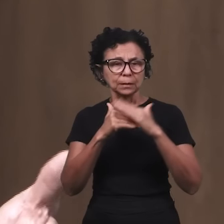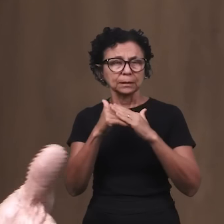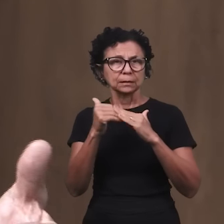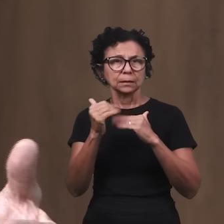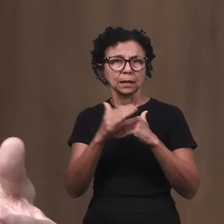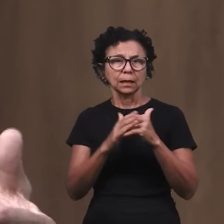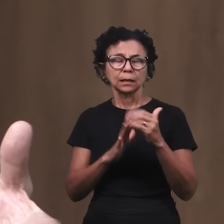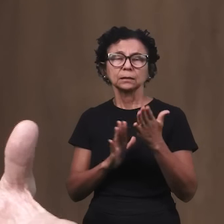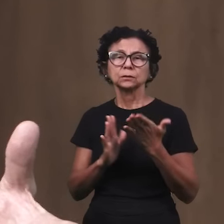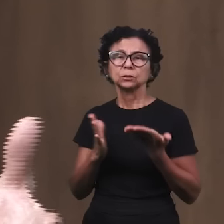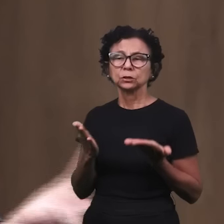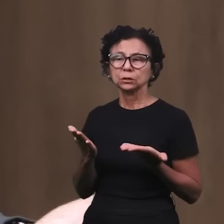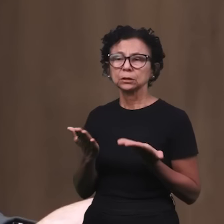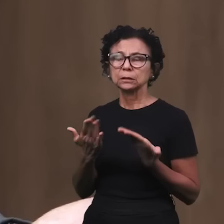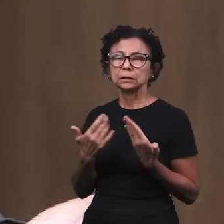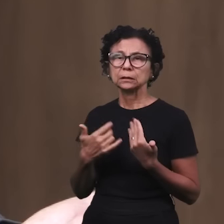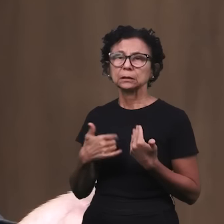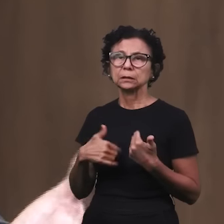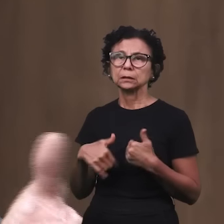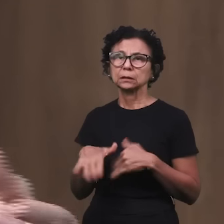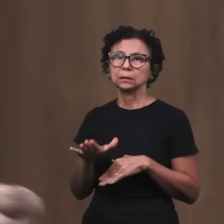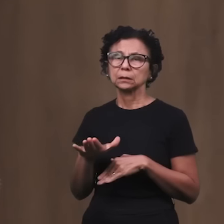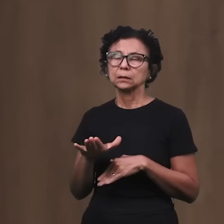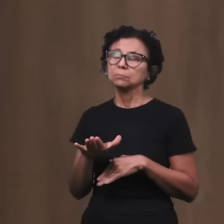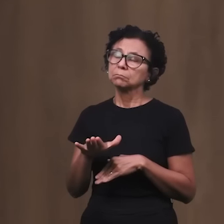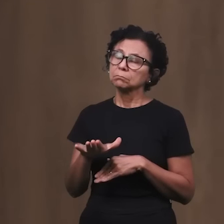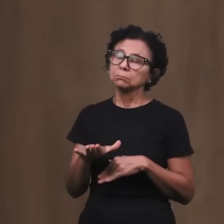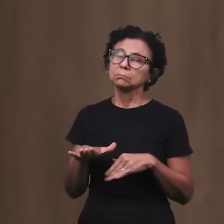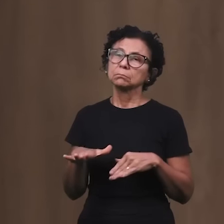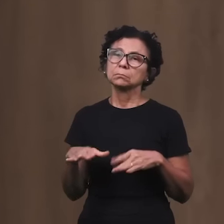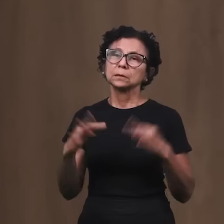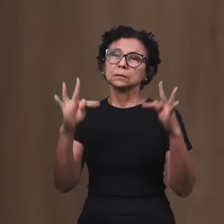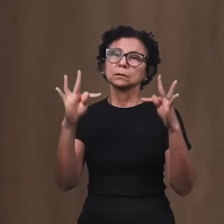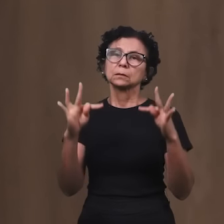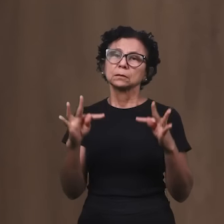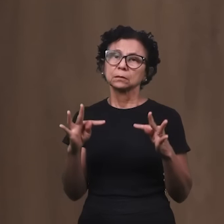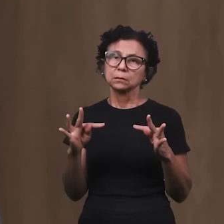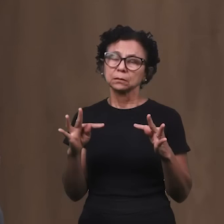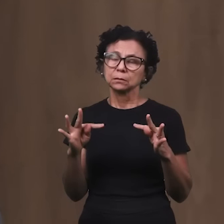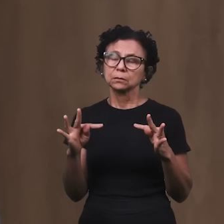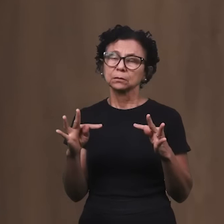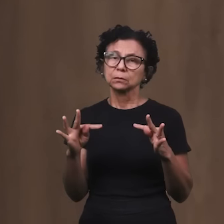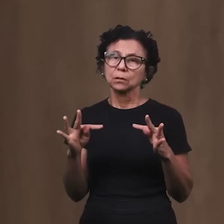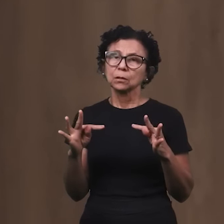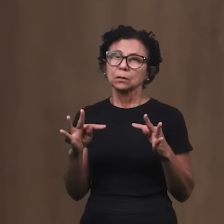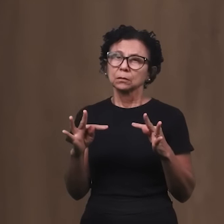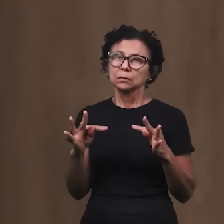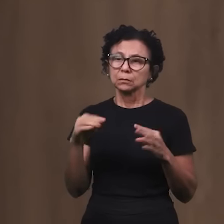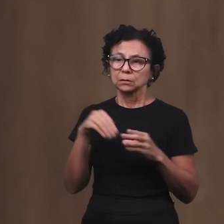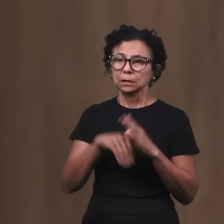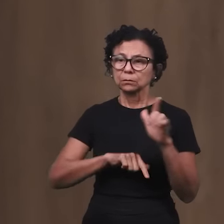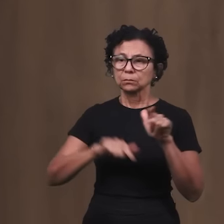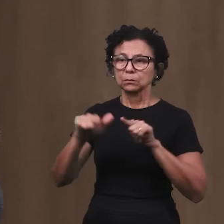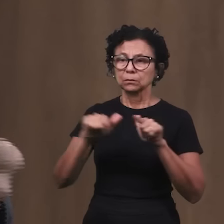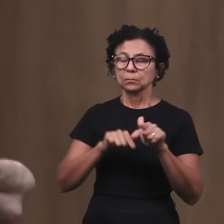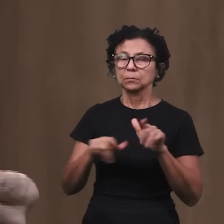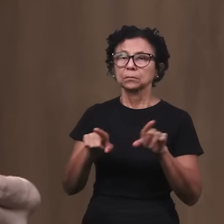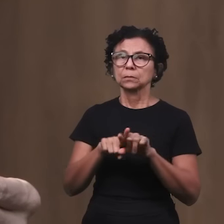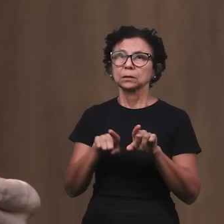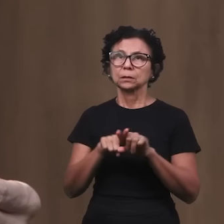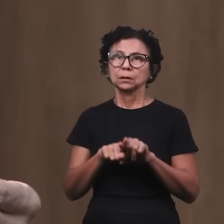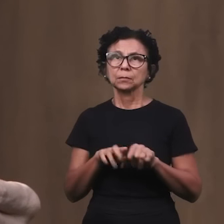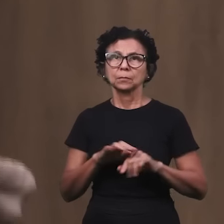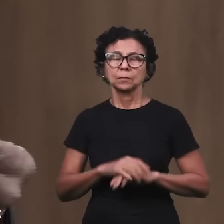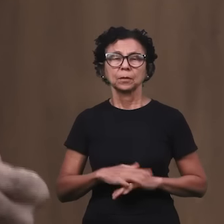convívio e aquilo que nós já havíamos falado, esse relacionamento do profissional com